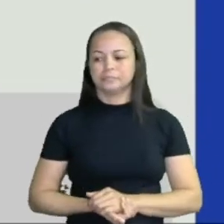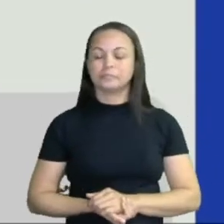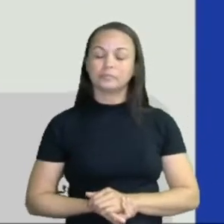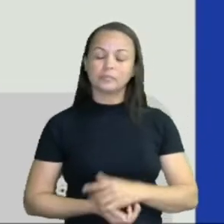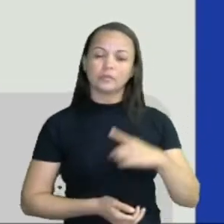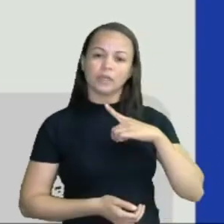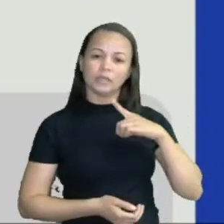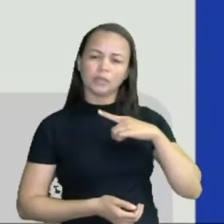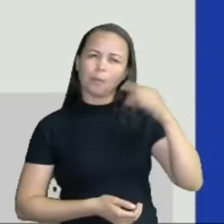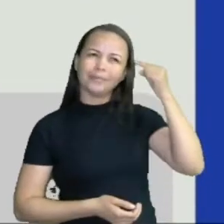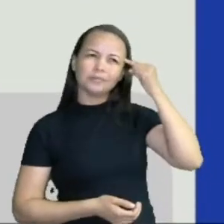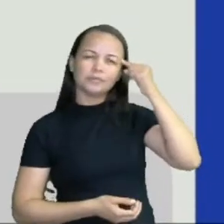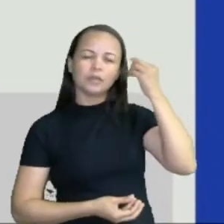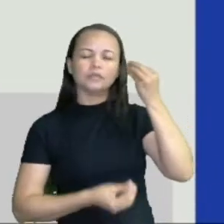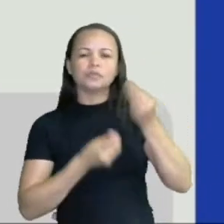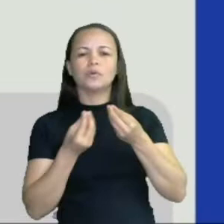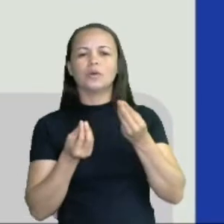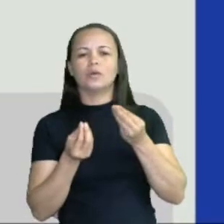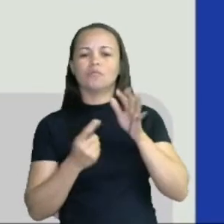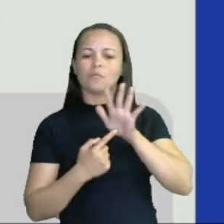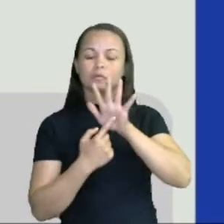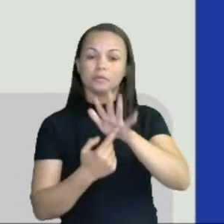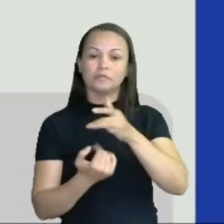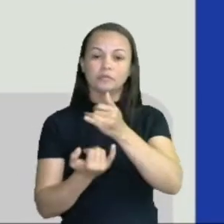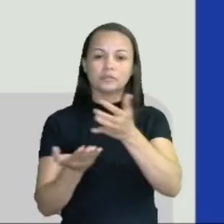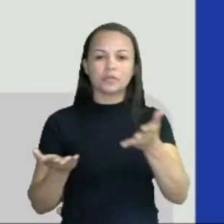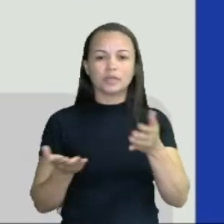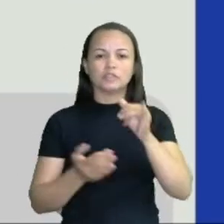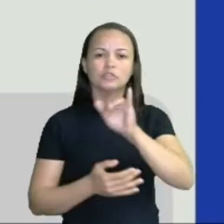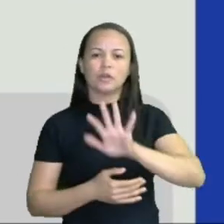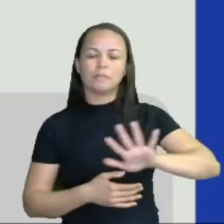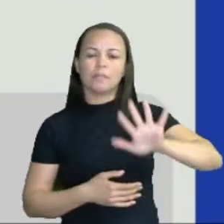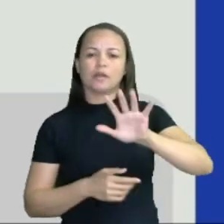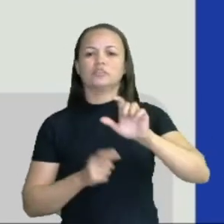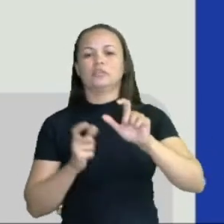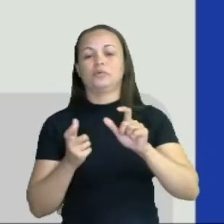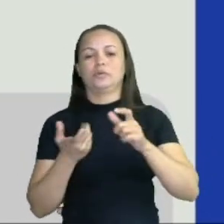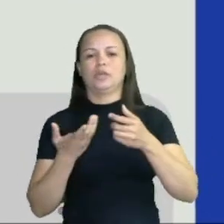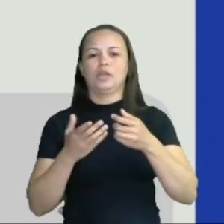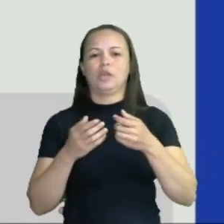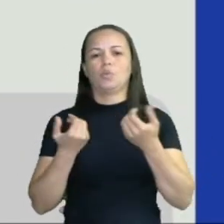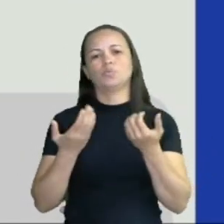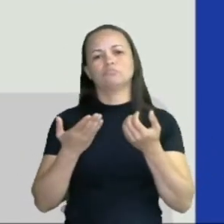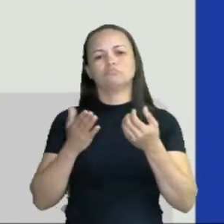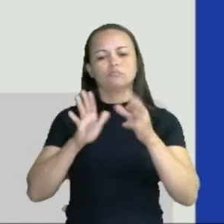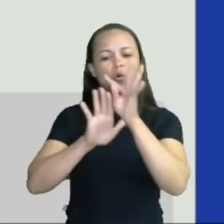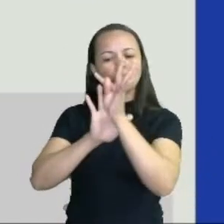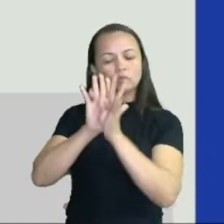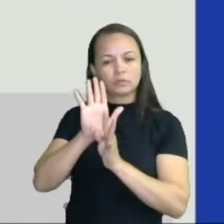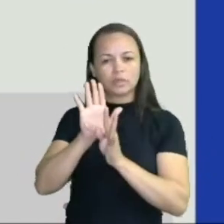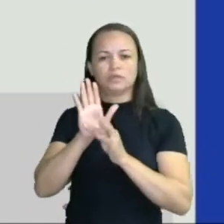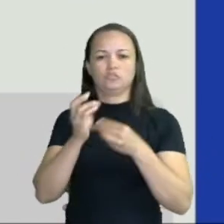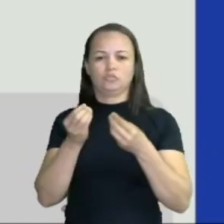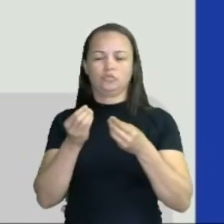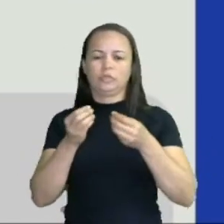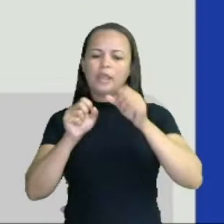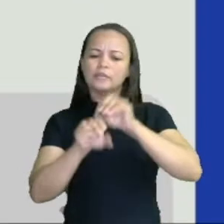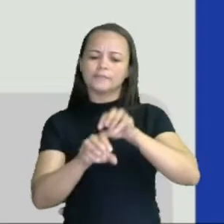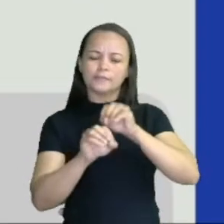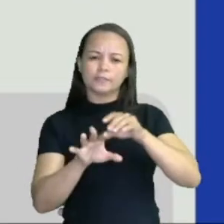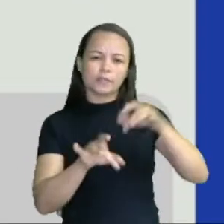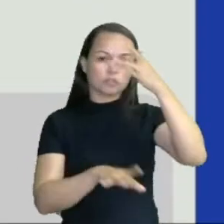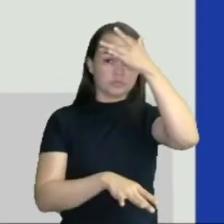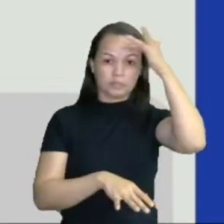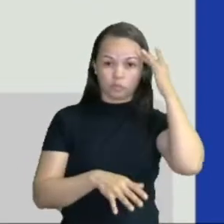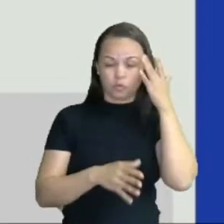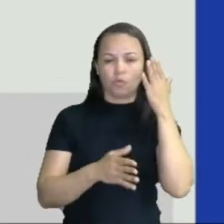gênero textual, que é uma receita, certo? Que a receita é um texto que tem a função de ensinar alguém a preparar um alimento. É comum